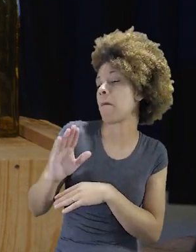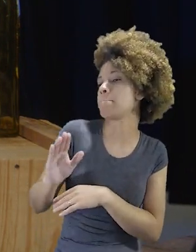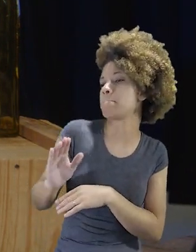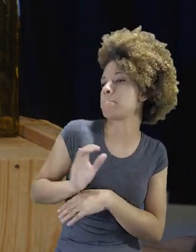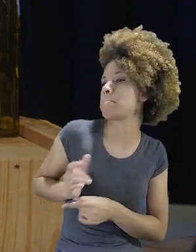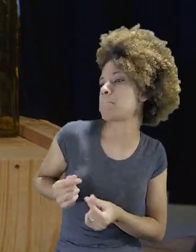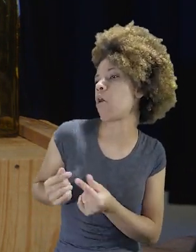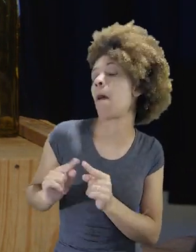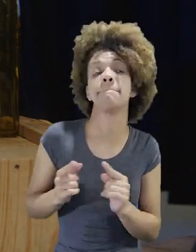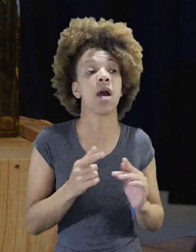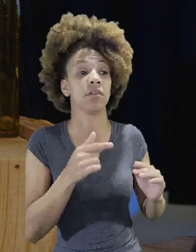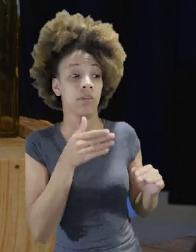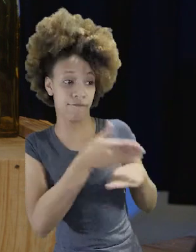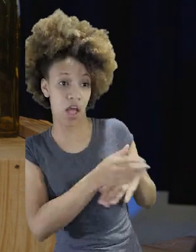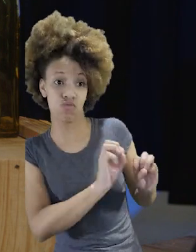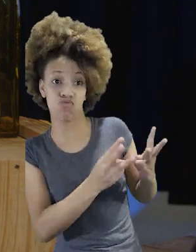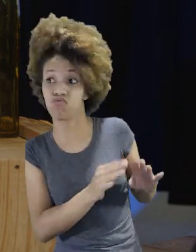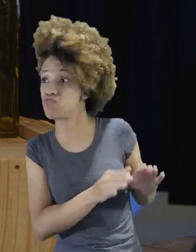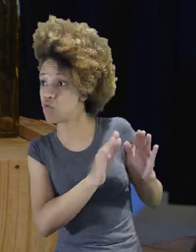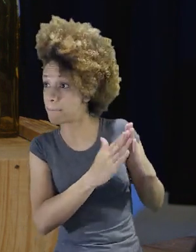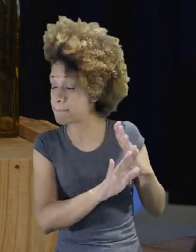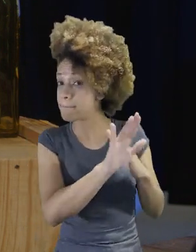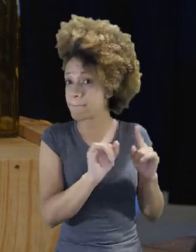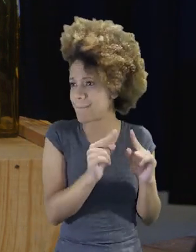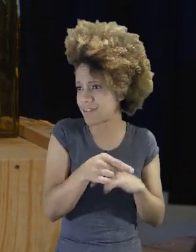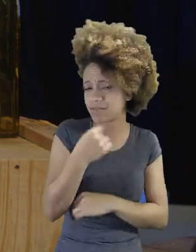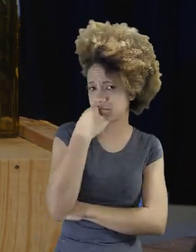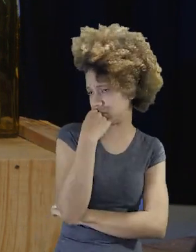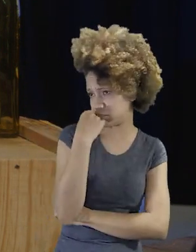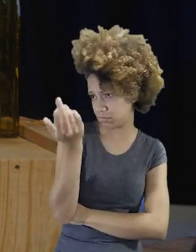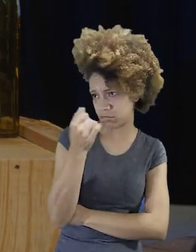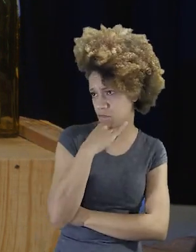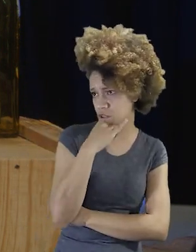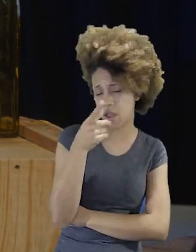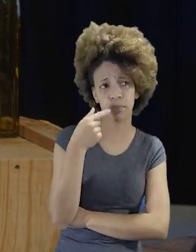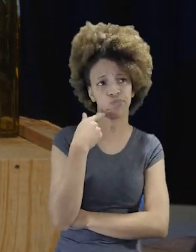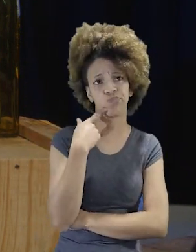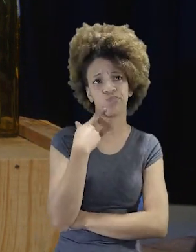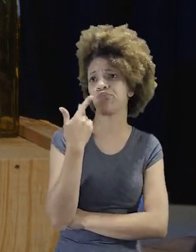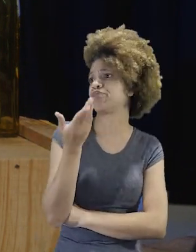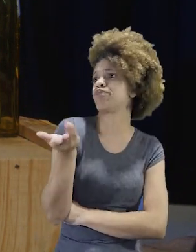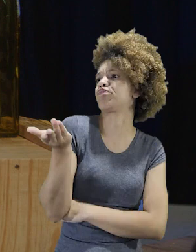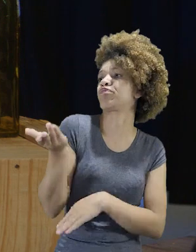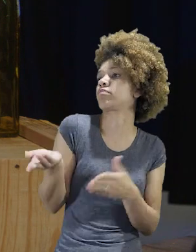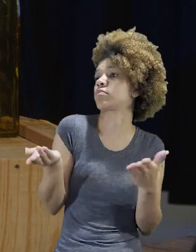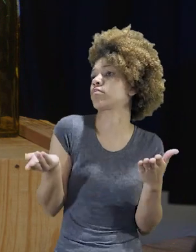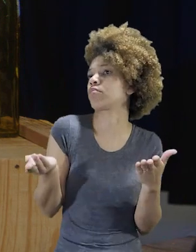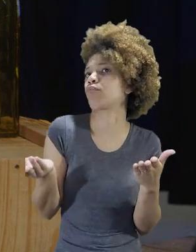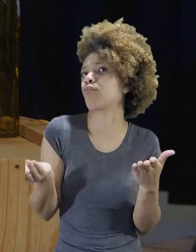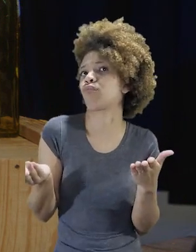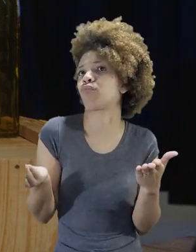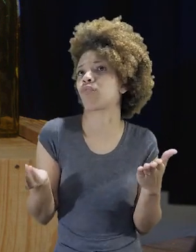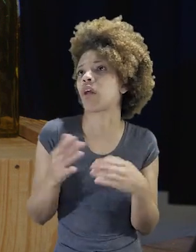e o cara que curte por exemplo pô a Mega desse Stalin aí o Snoop